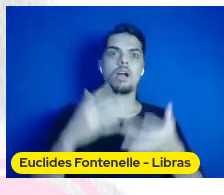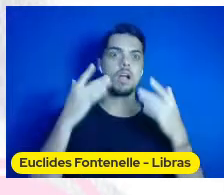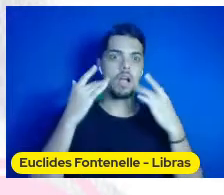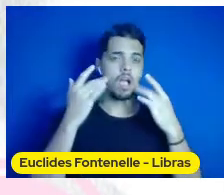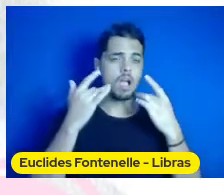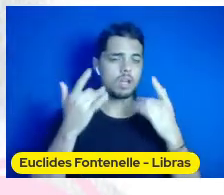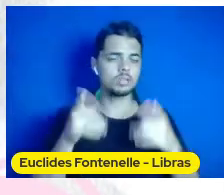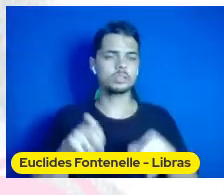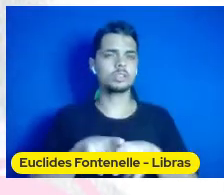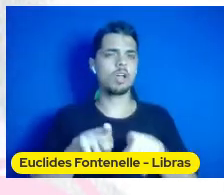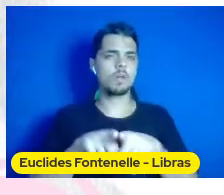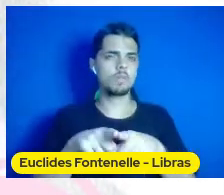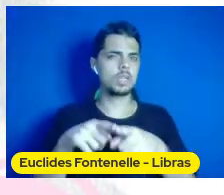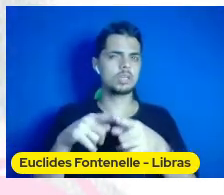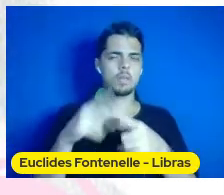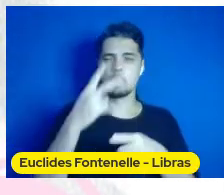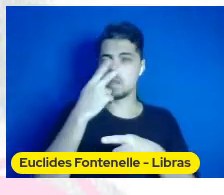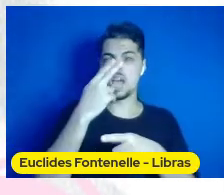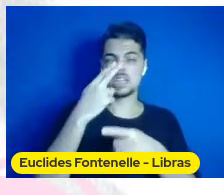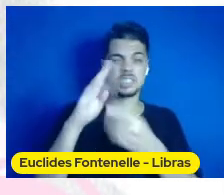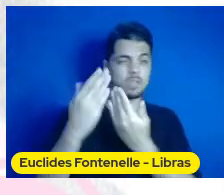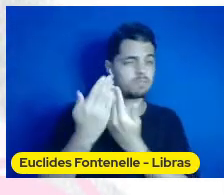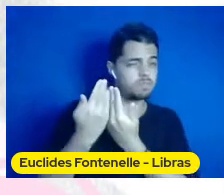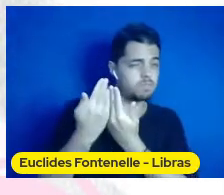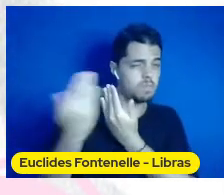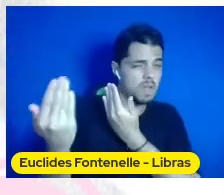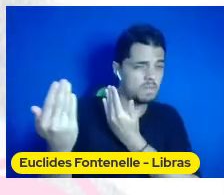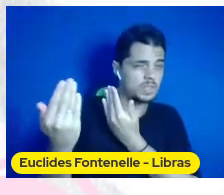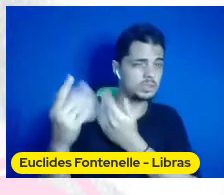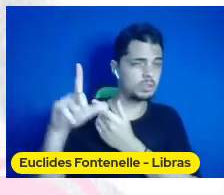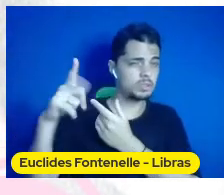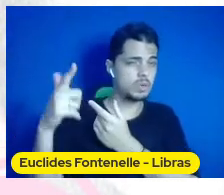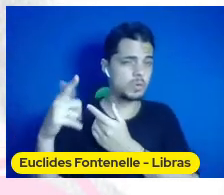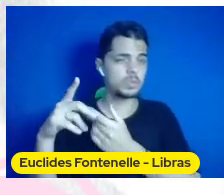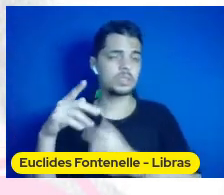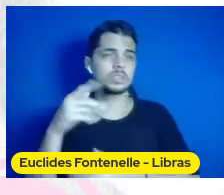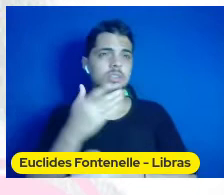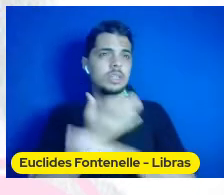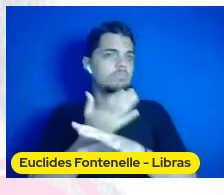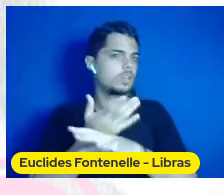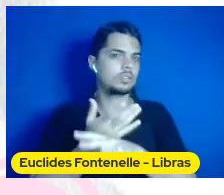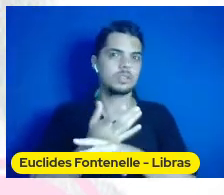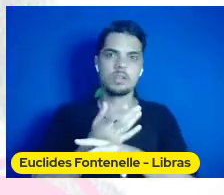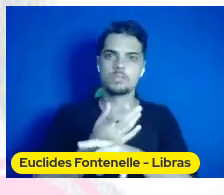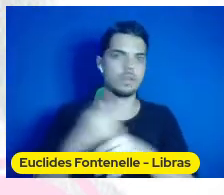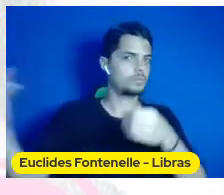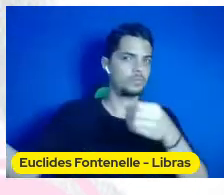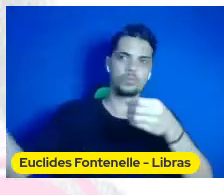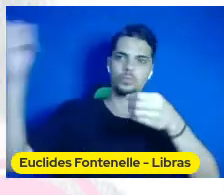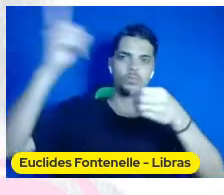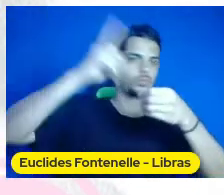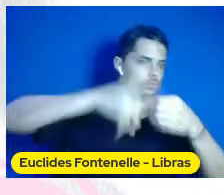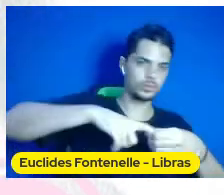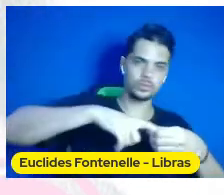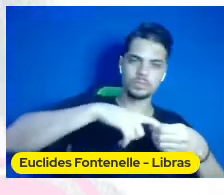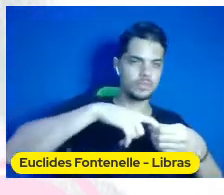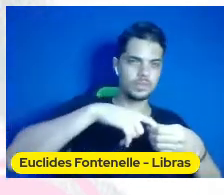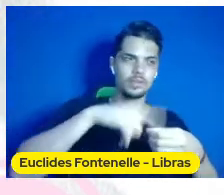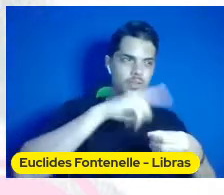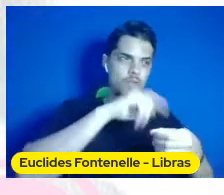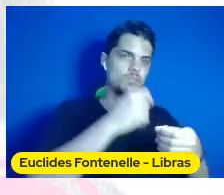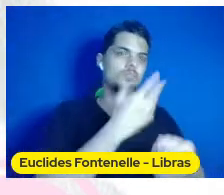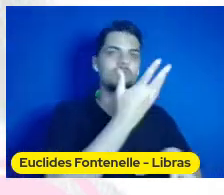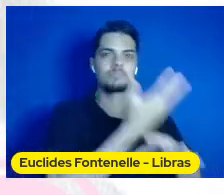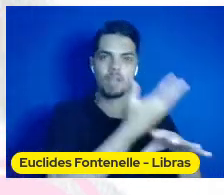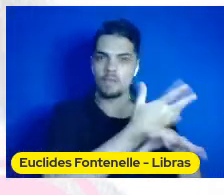afastou um pouco das aulas, me fez voltar depois para preencher as lacunas que eu